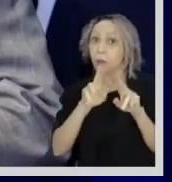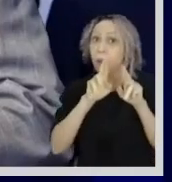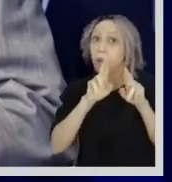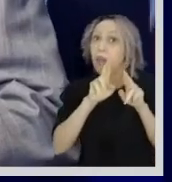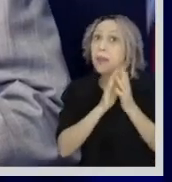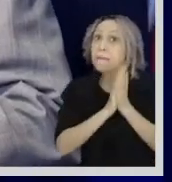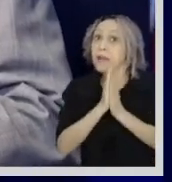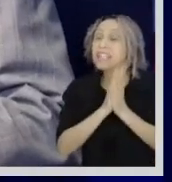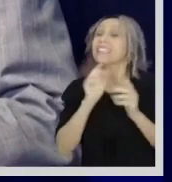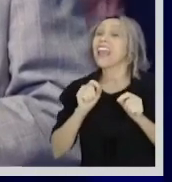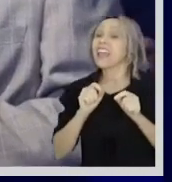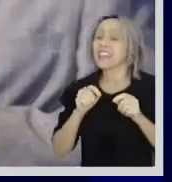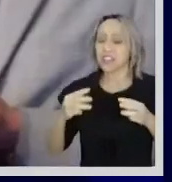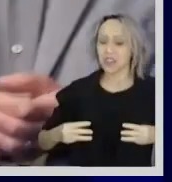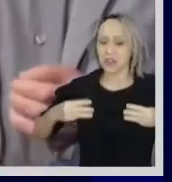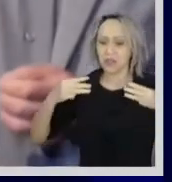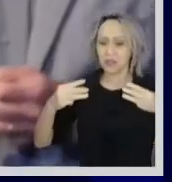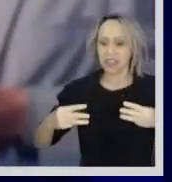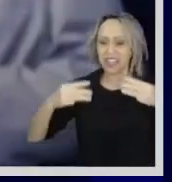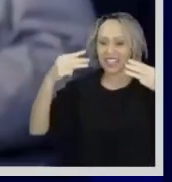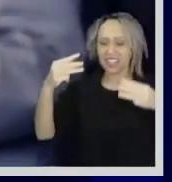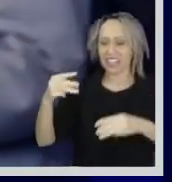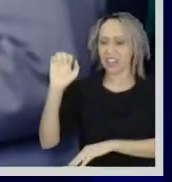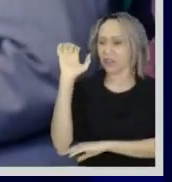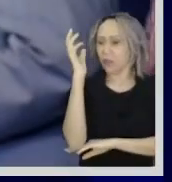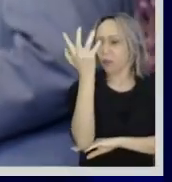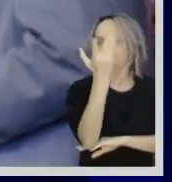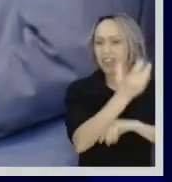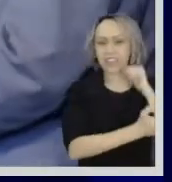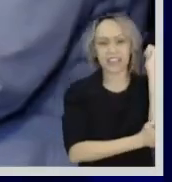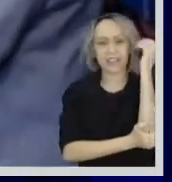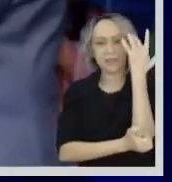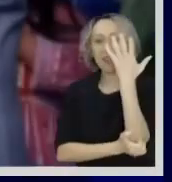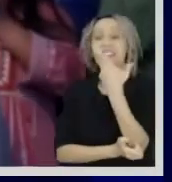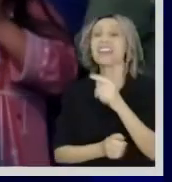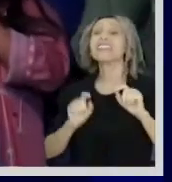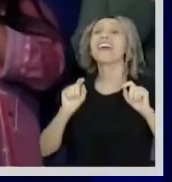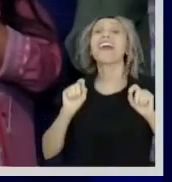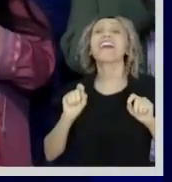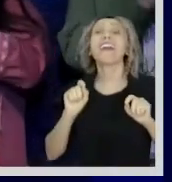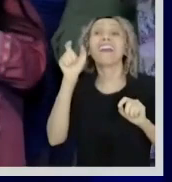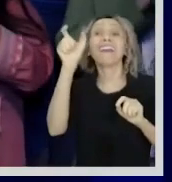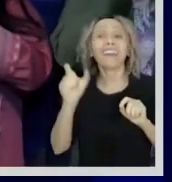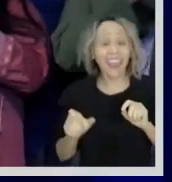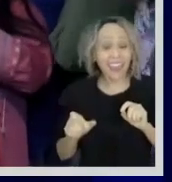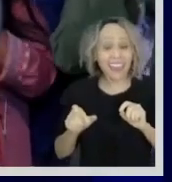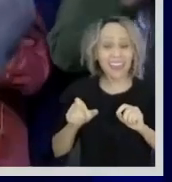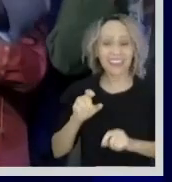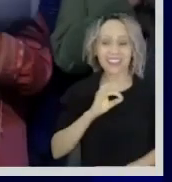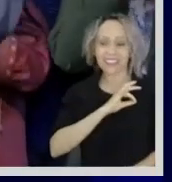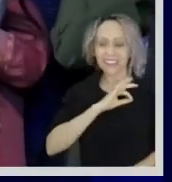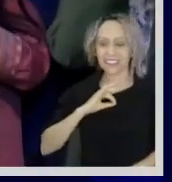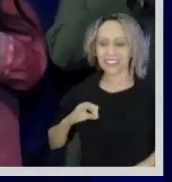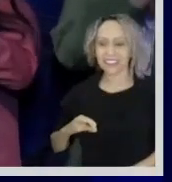É exatamente o que tá acontecendo na política. Eles não estão se contentando com o pedaço de bolo que foi dado a eles. Não